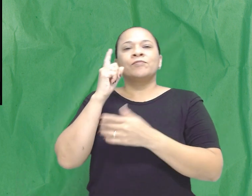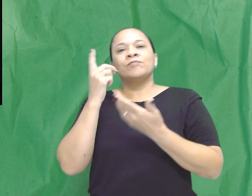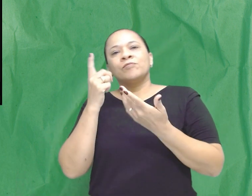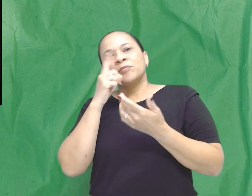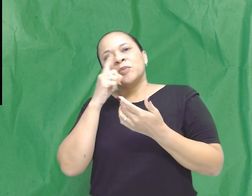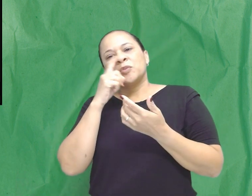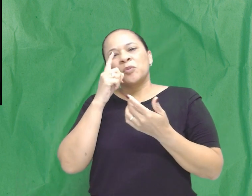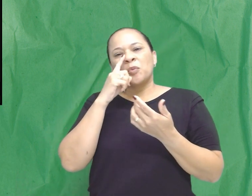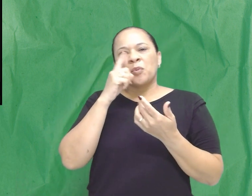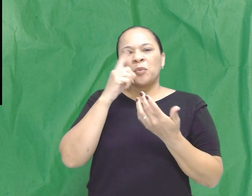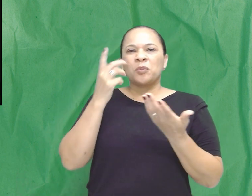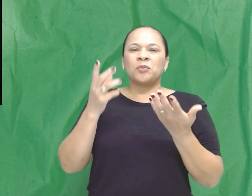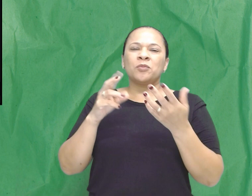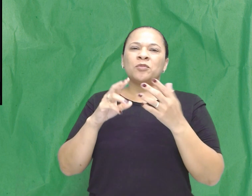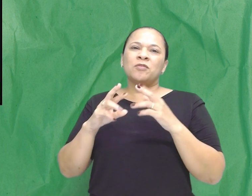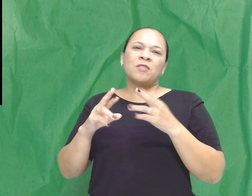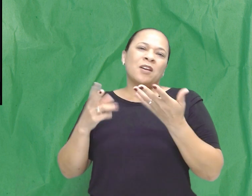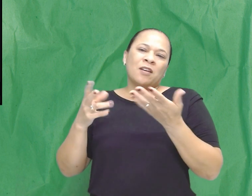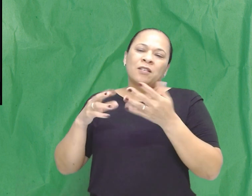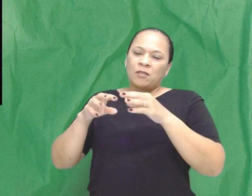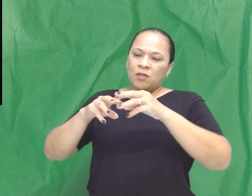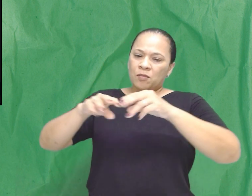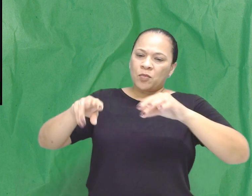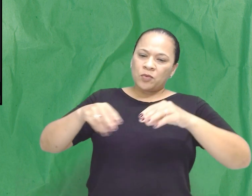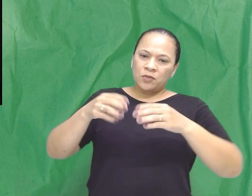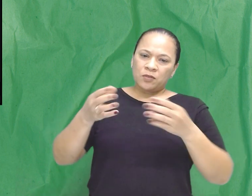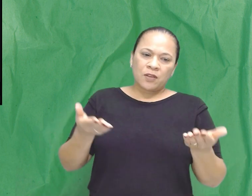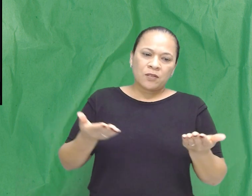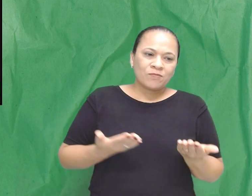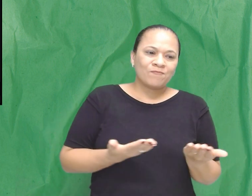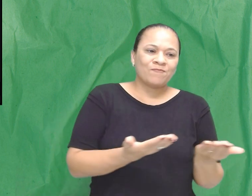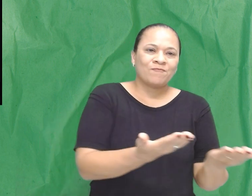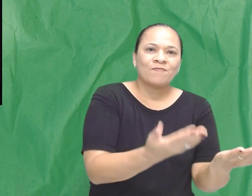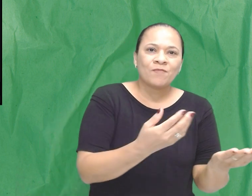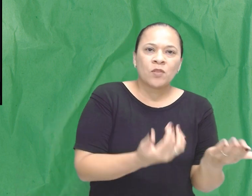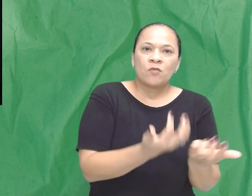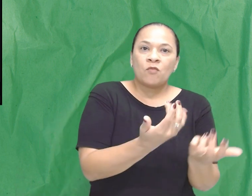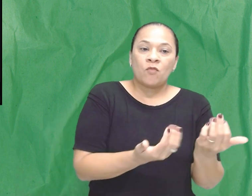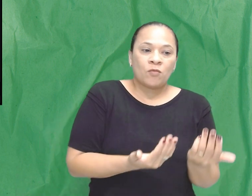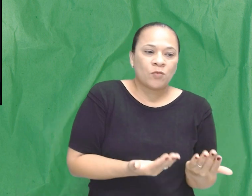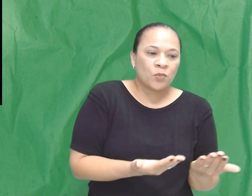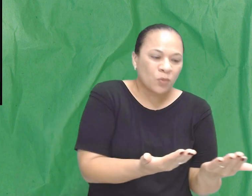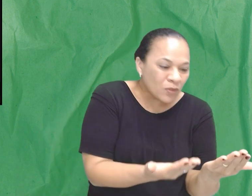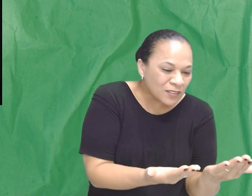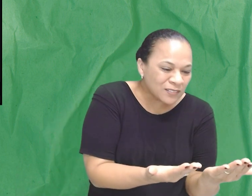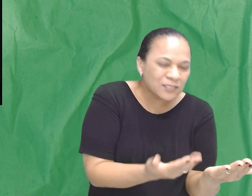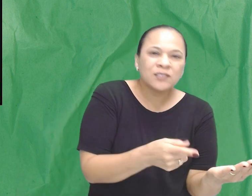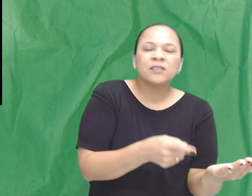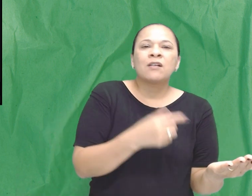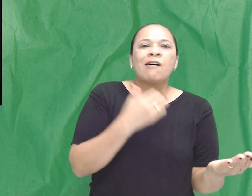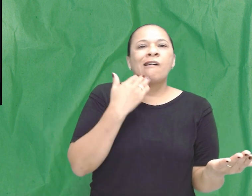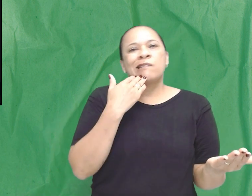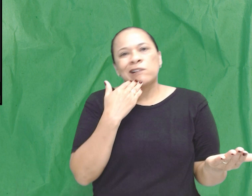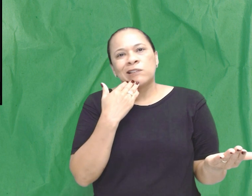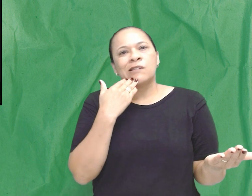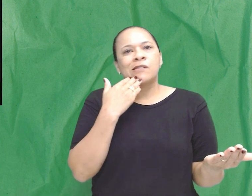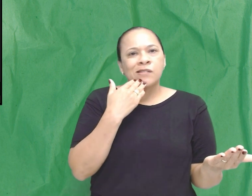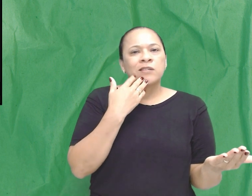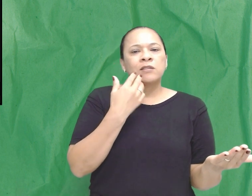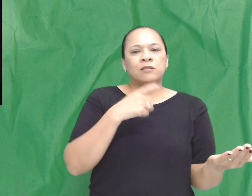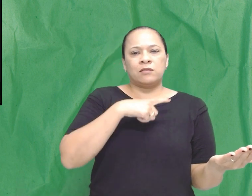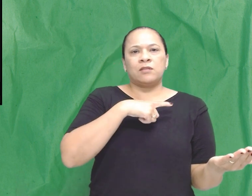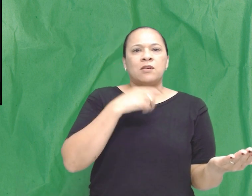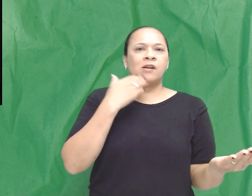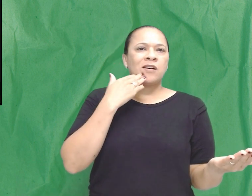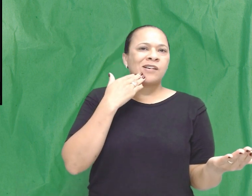que acontece? O biscoito ele vai acabar deformando na hora que for ao forno. E também é muito importante que após